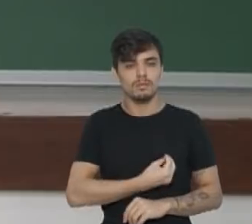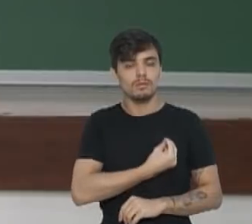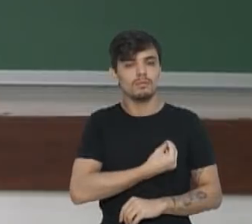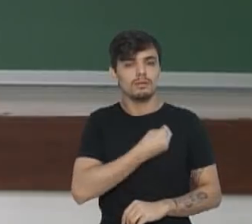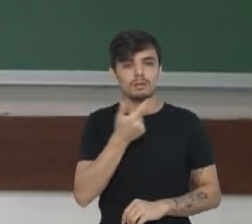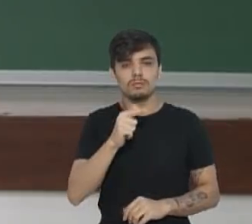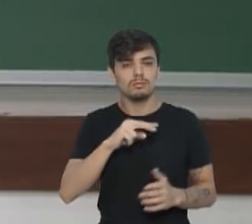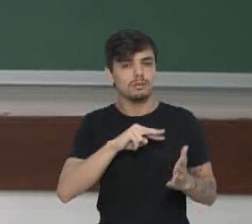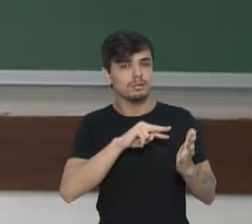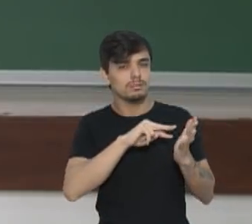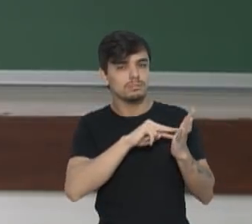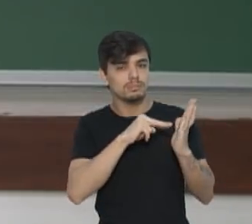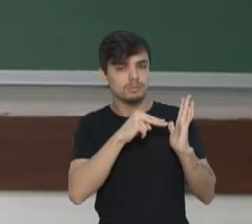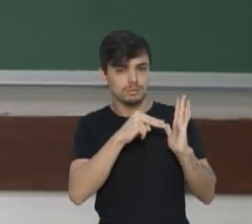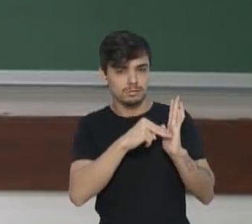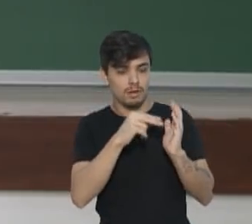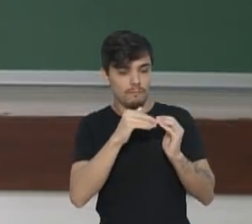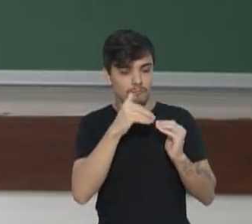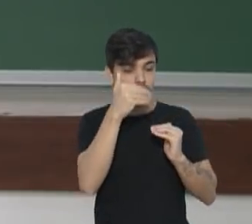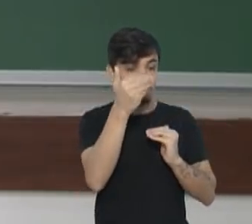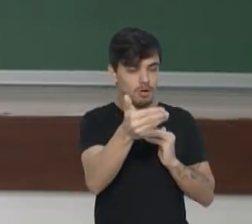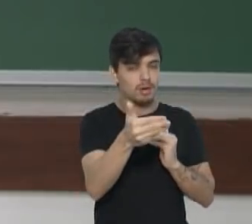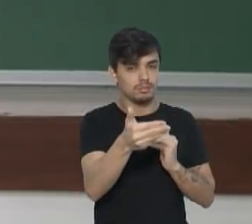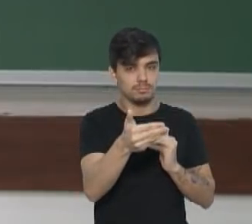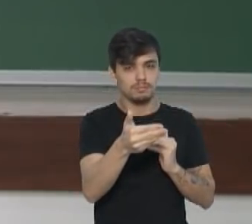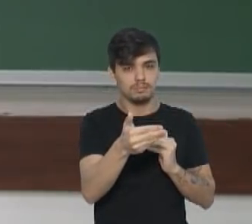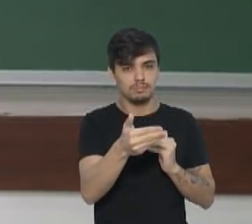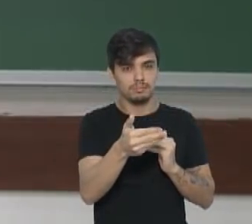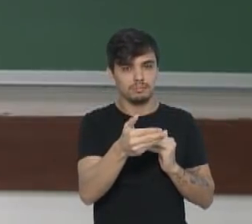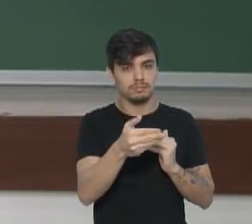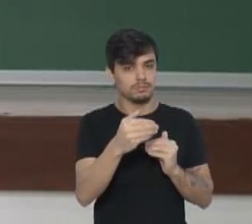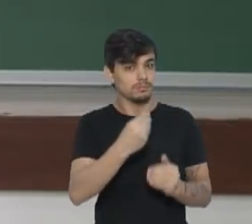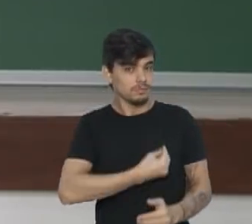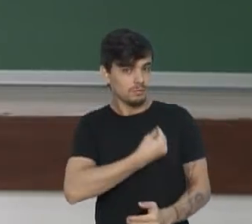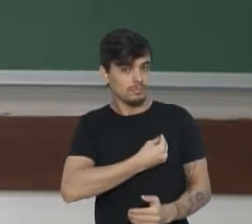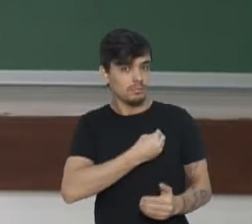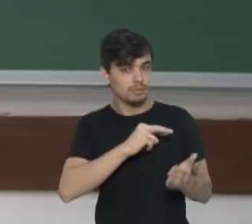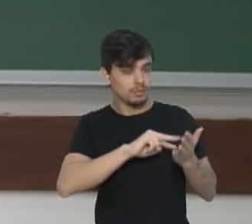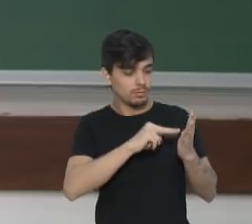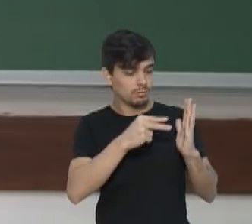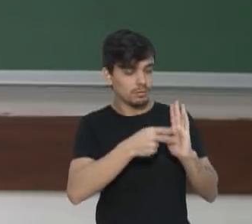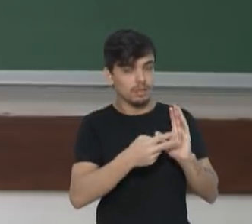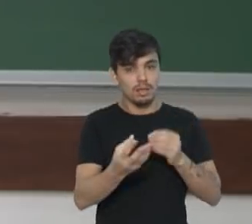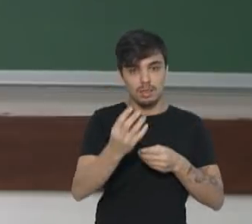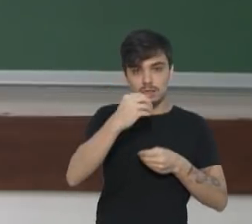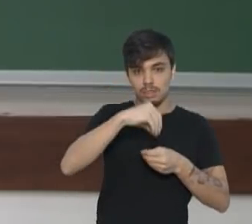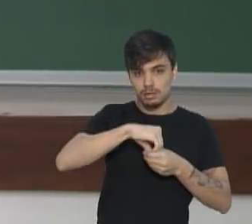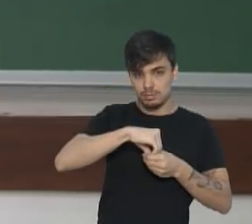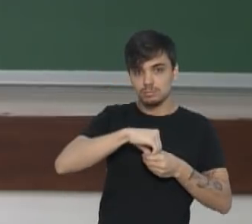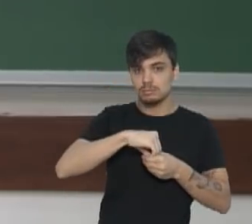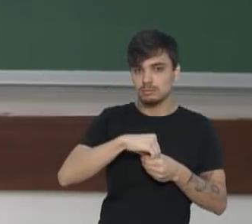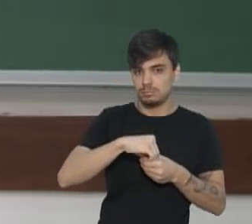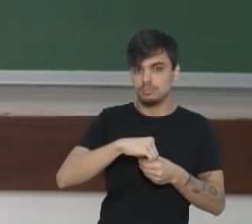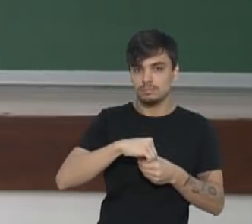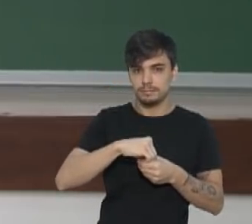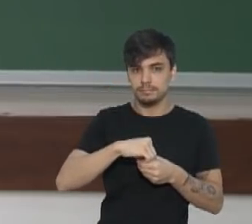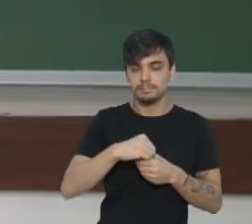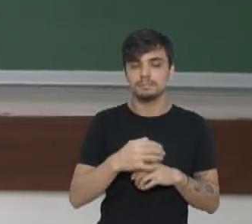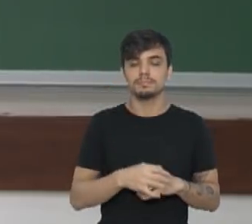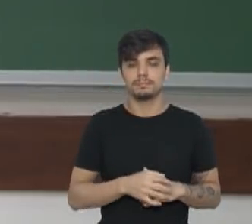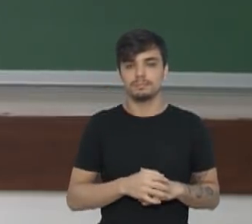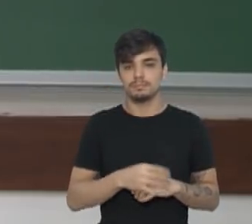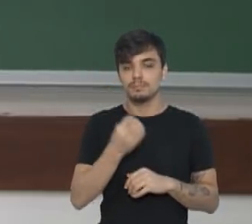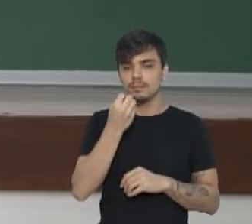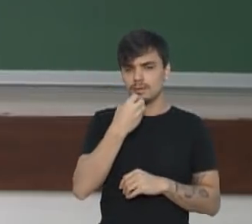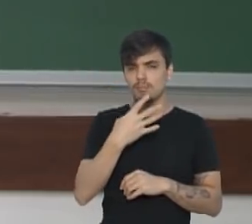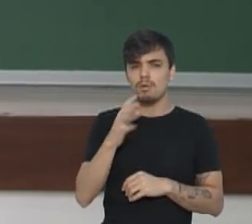sentido fora dela, tá? Segundo o pensamento nietzschiano. A vida não possui um sentido por ela mesma. E que bom